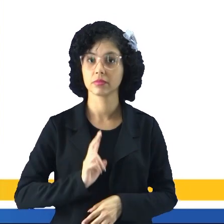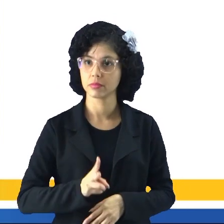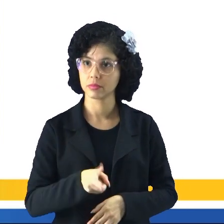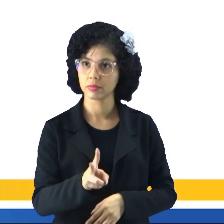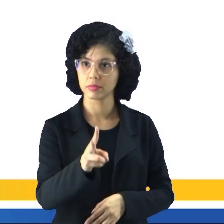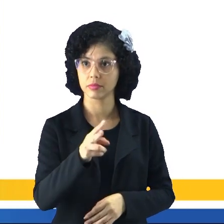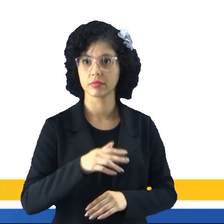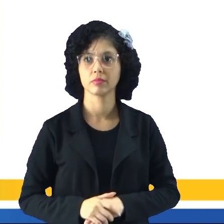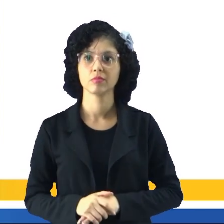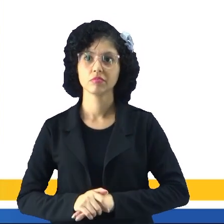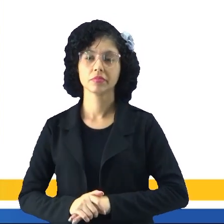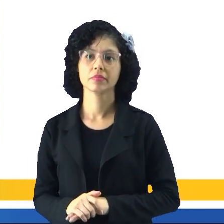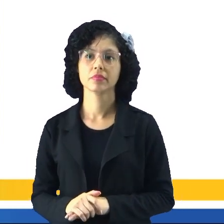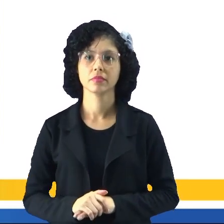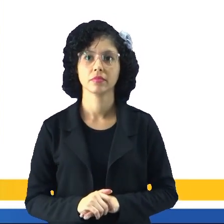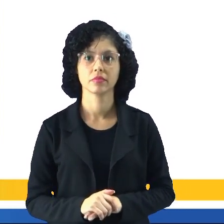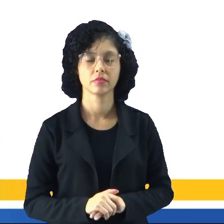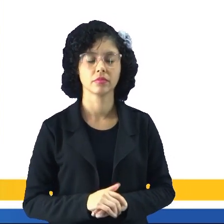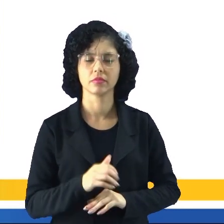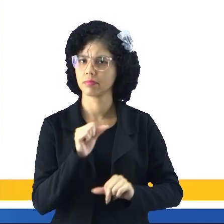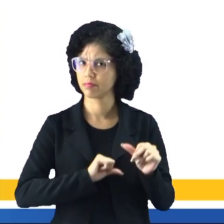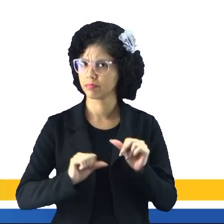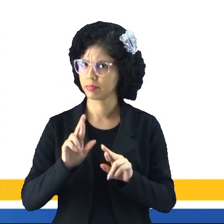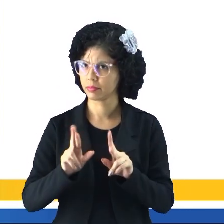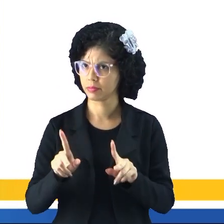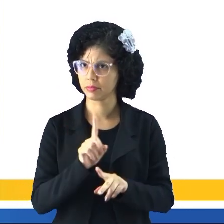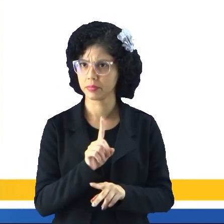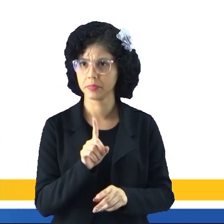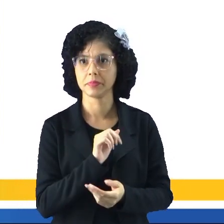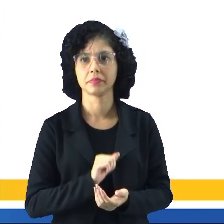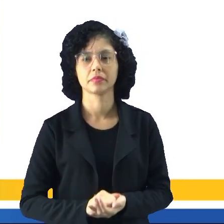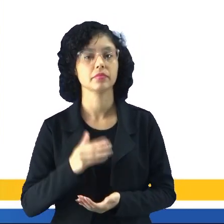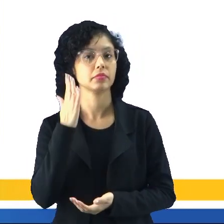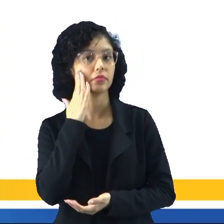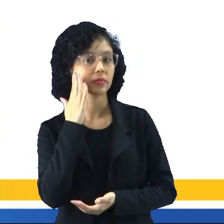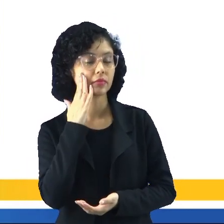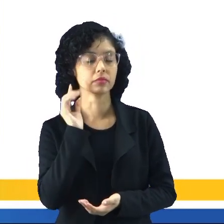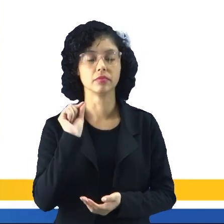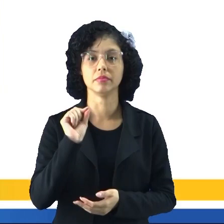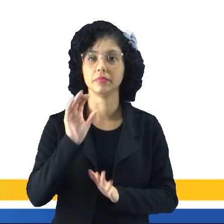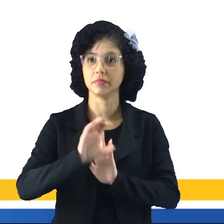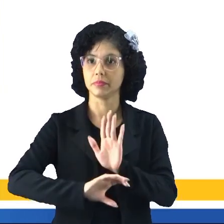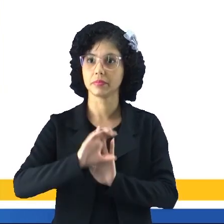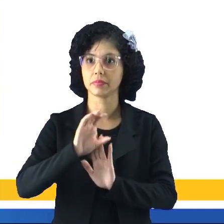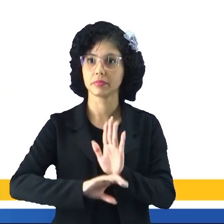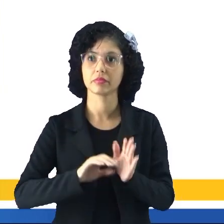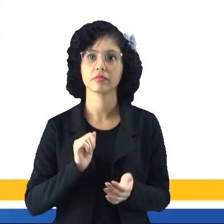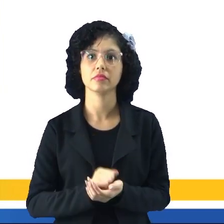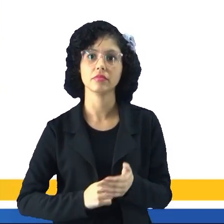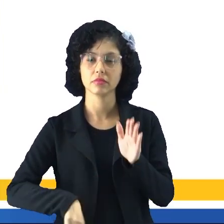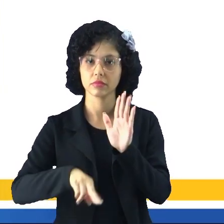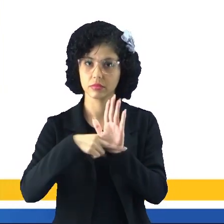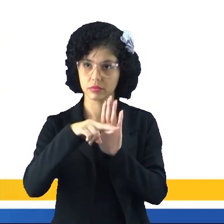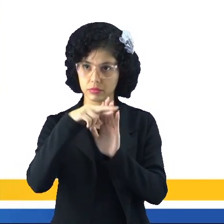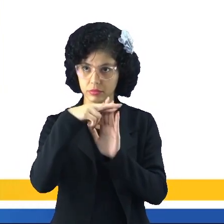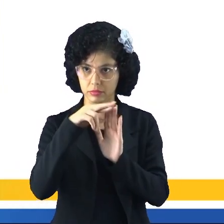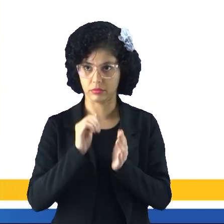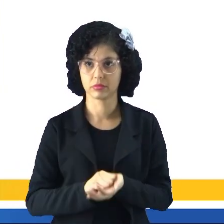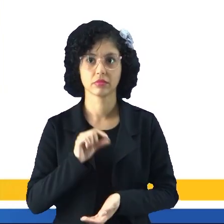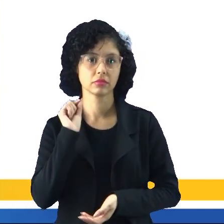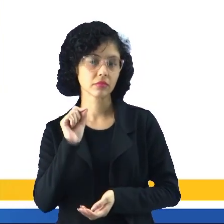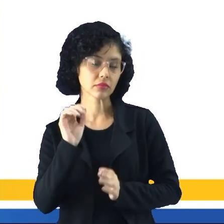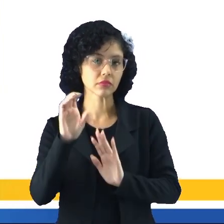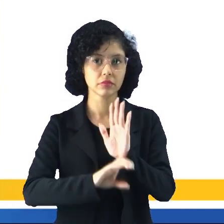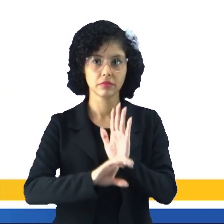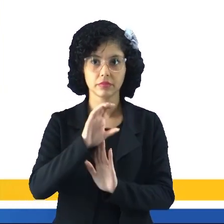é constante, então não vai mudar. Para entendermos esse conceito dos princípios, a gente agora precisa